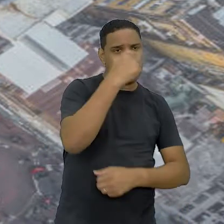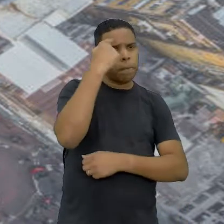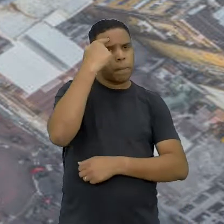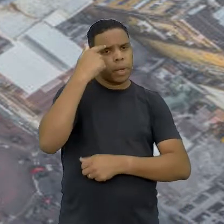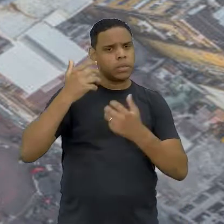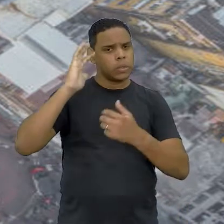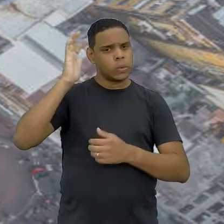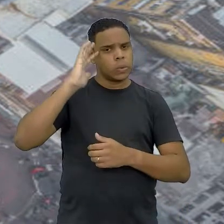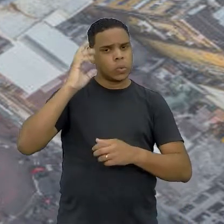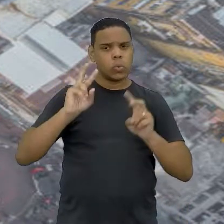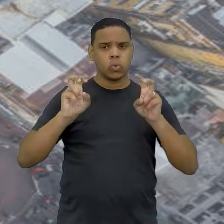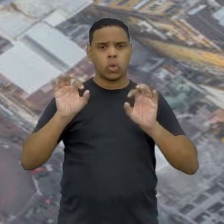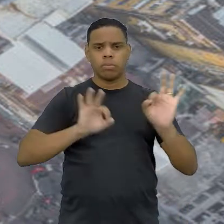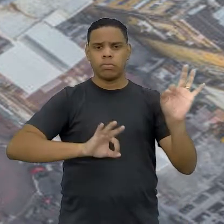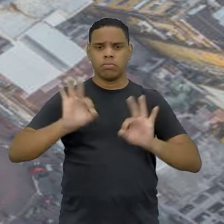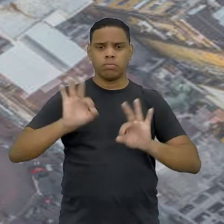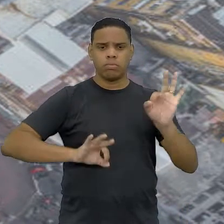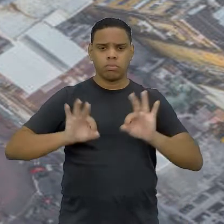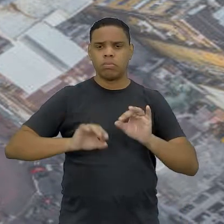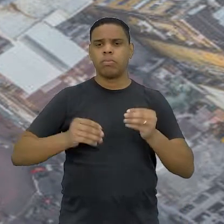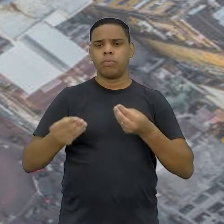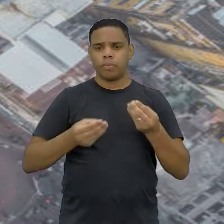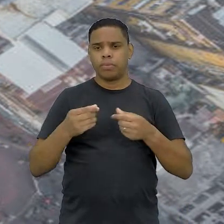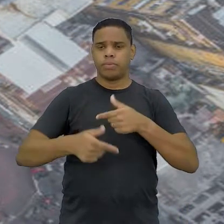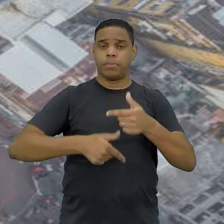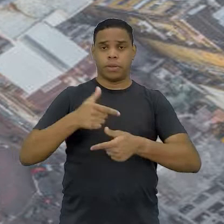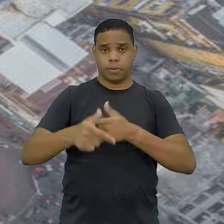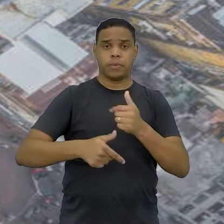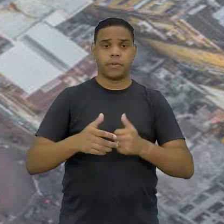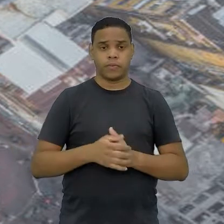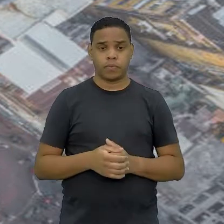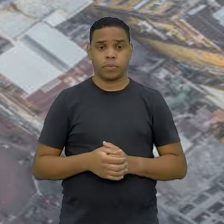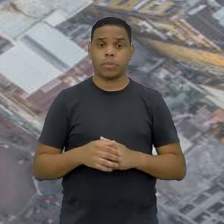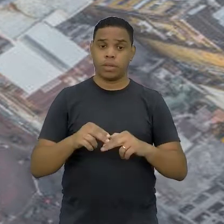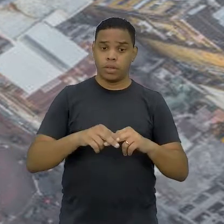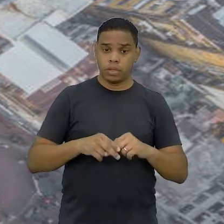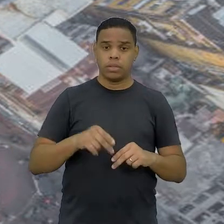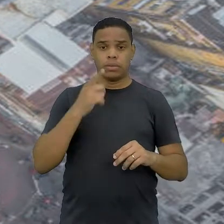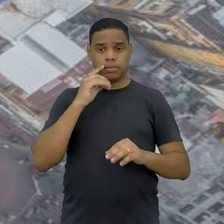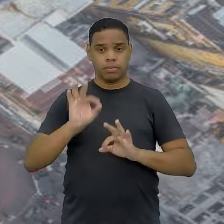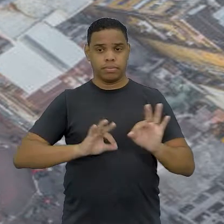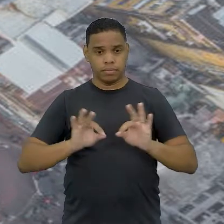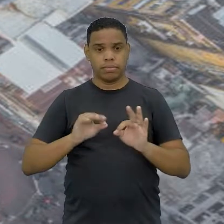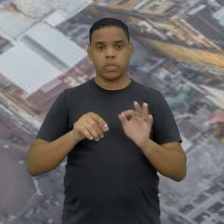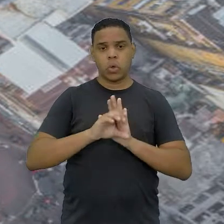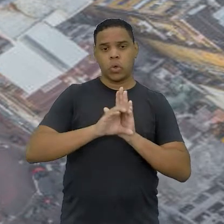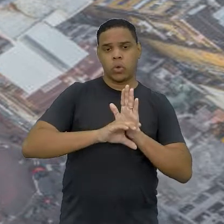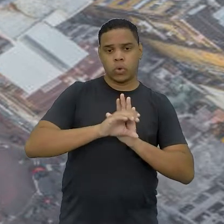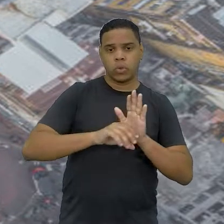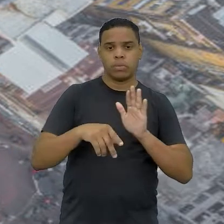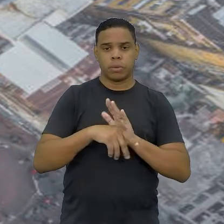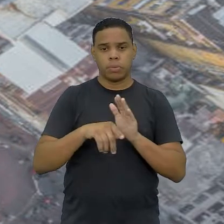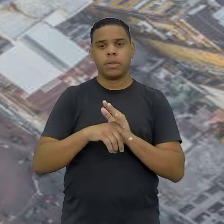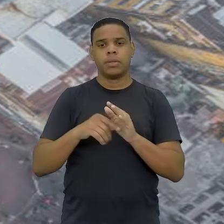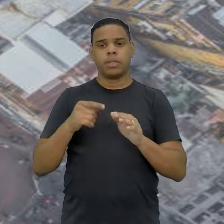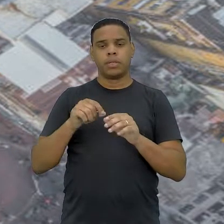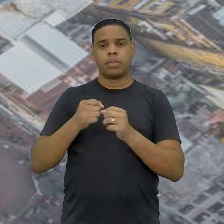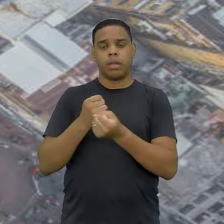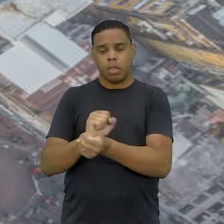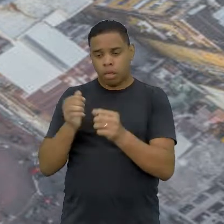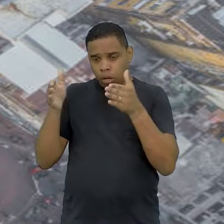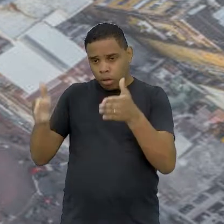seu papel para a estruturação e a organização do trabalho, por meio da elaboração de conceitos como os de alienação